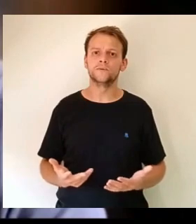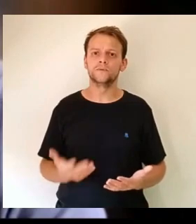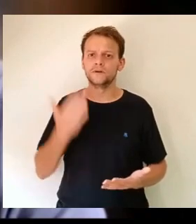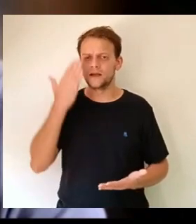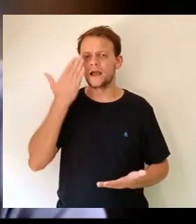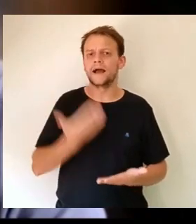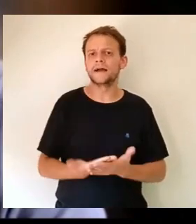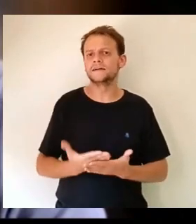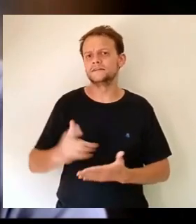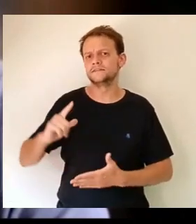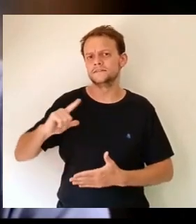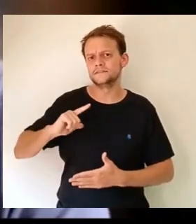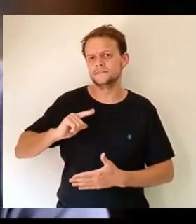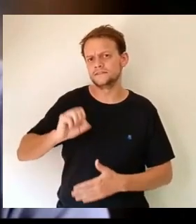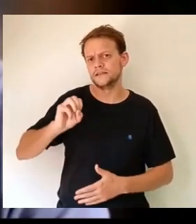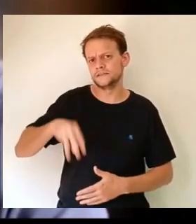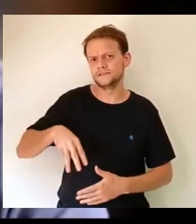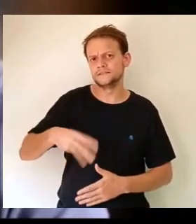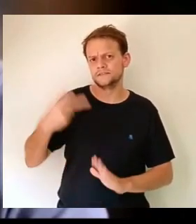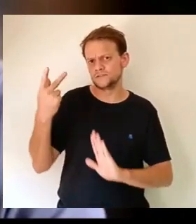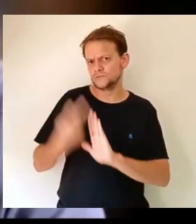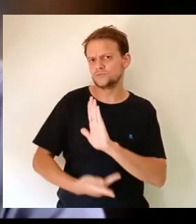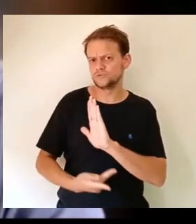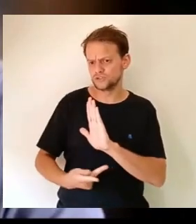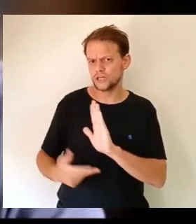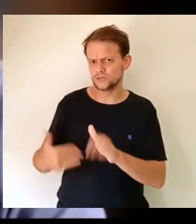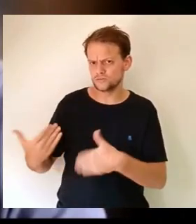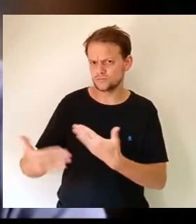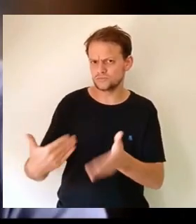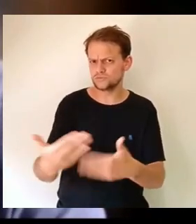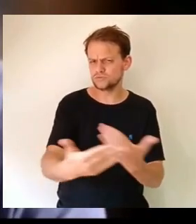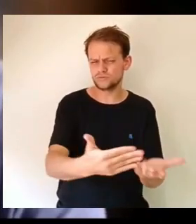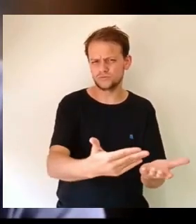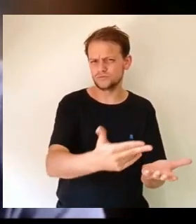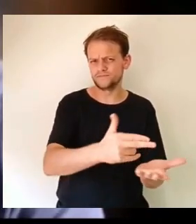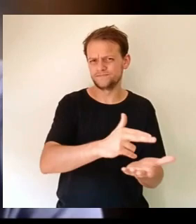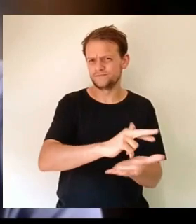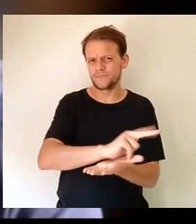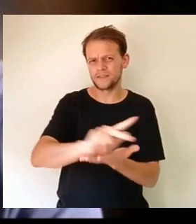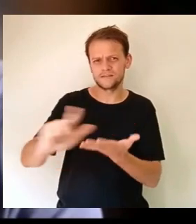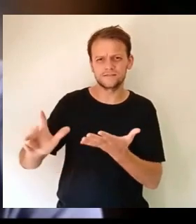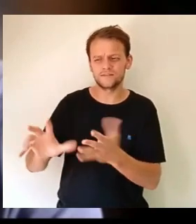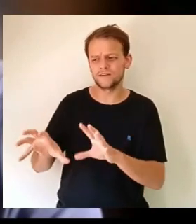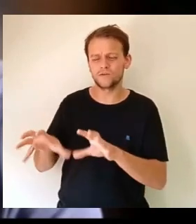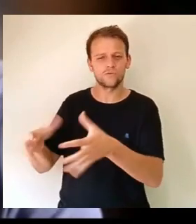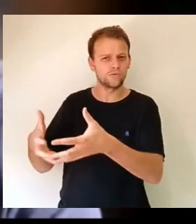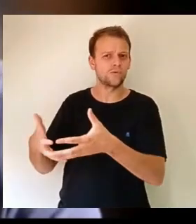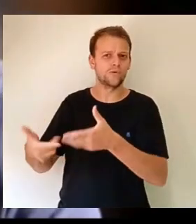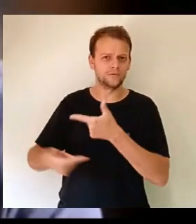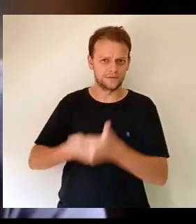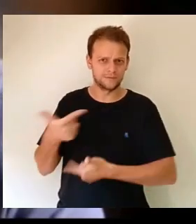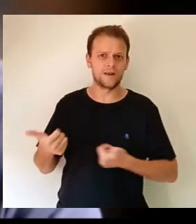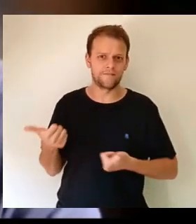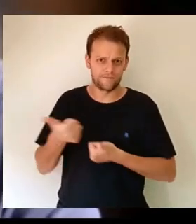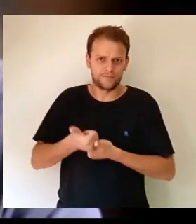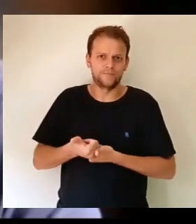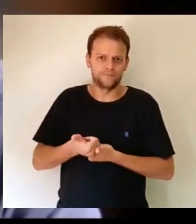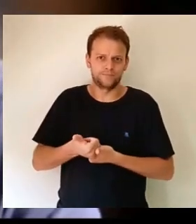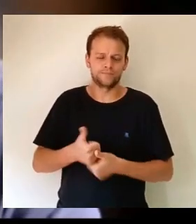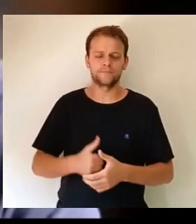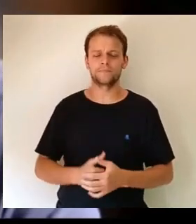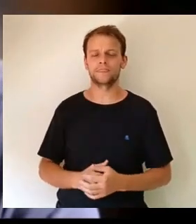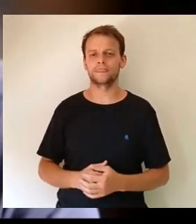Então, acredito que ele tinha projetos, talvez em andamento, com as diversos grupos